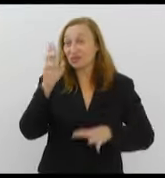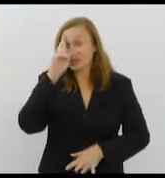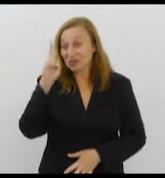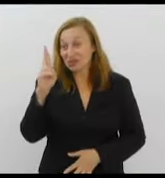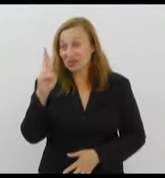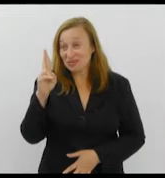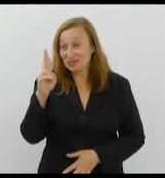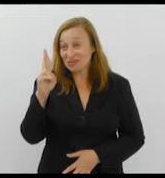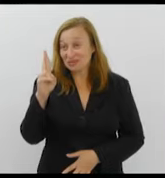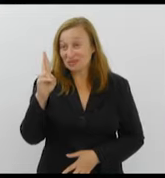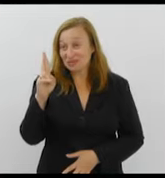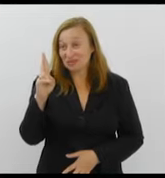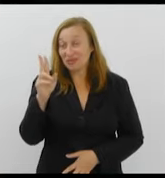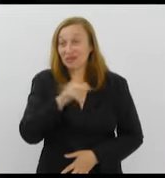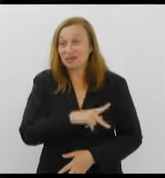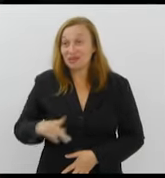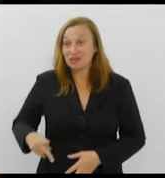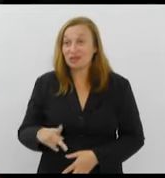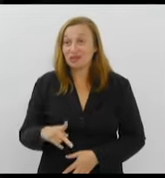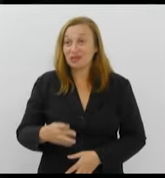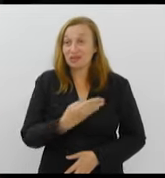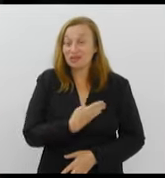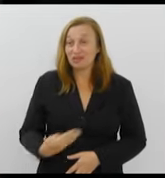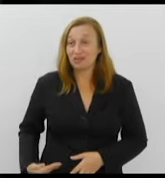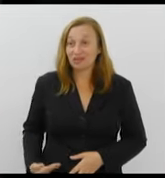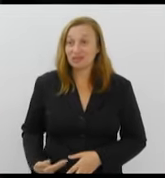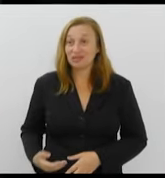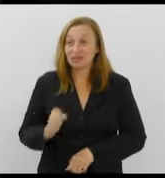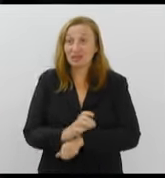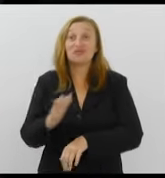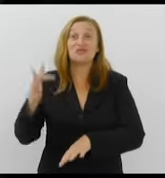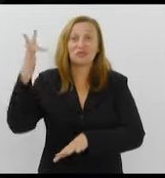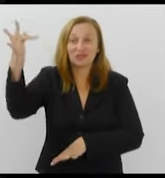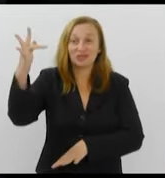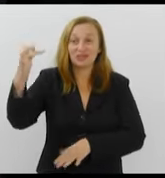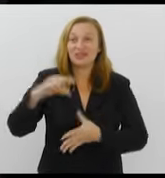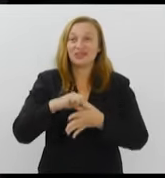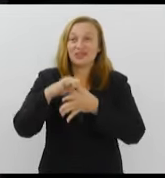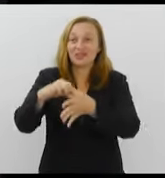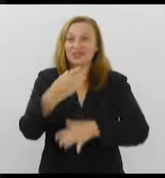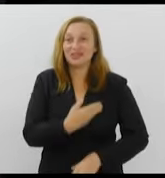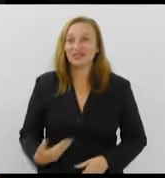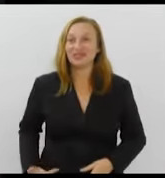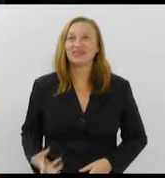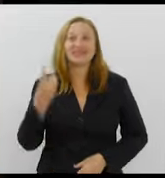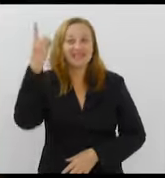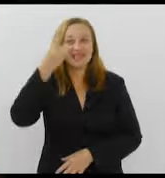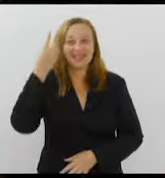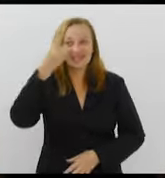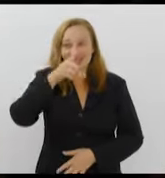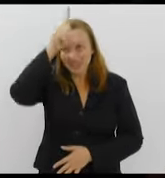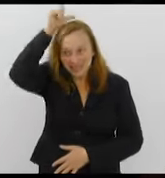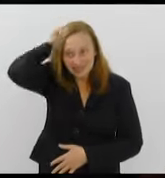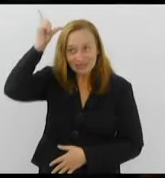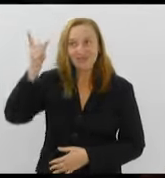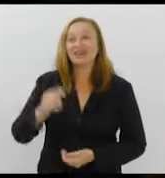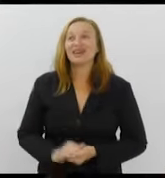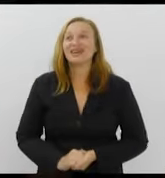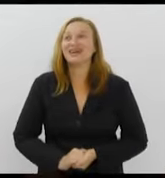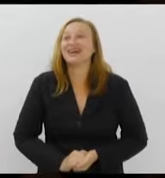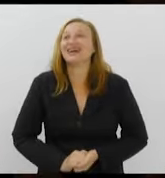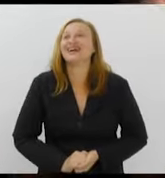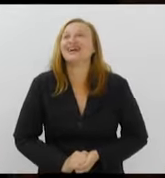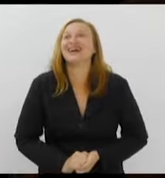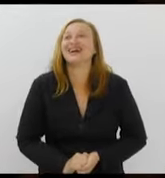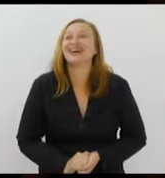Excelência se tornar o governador do Estado no futuro, o líder do governo vai ser o deputado Luiz Paulo. Não tenho dúvida